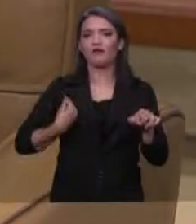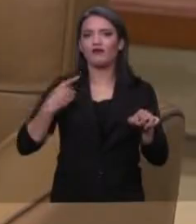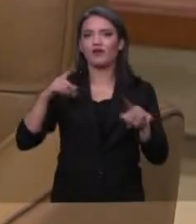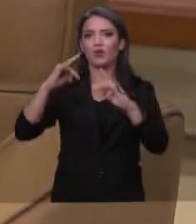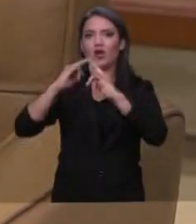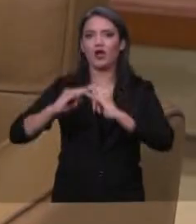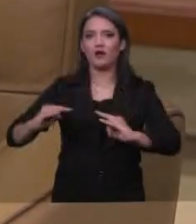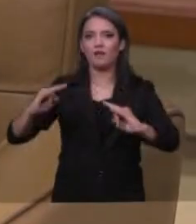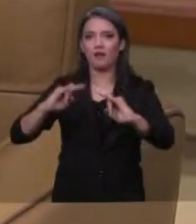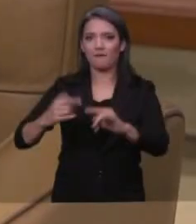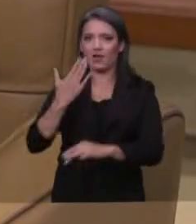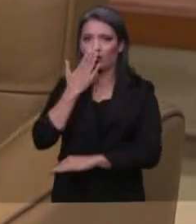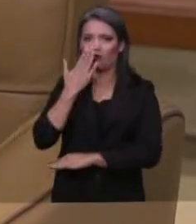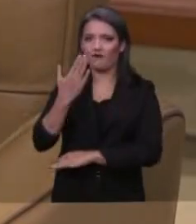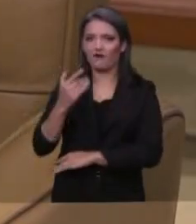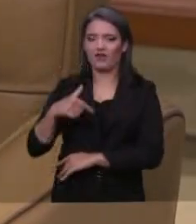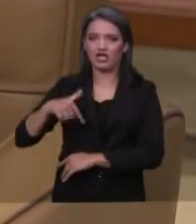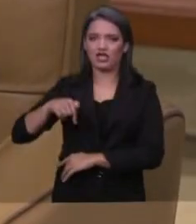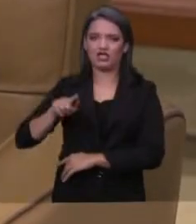acampamentos.